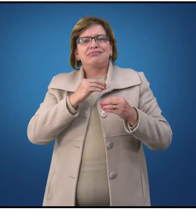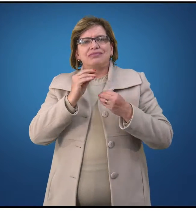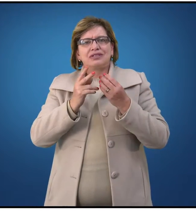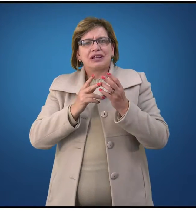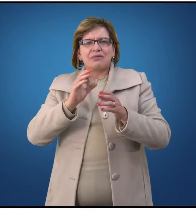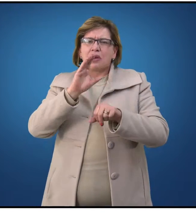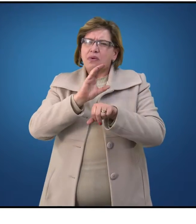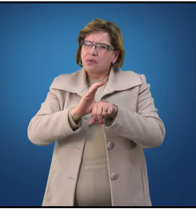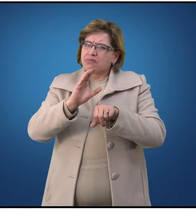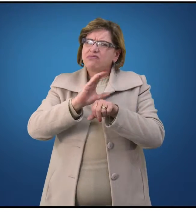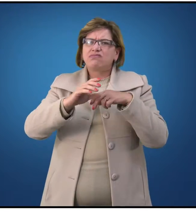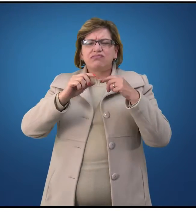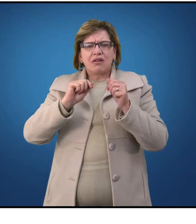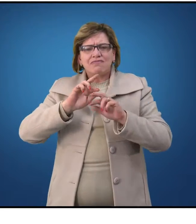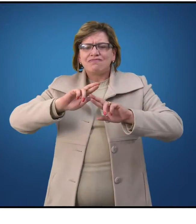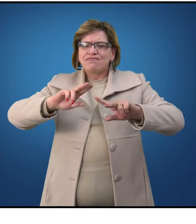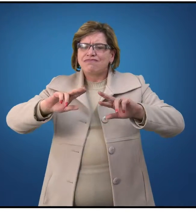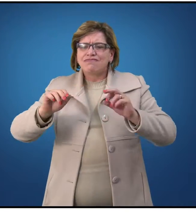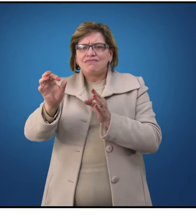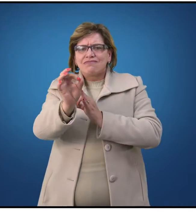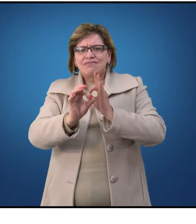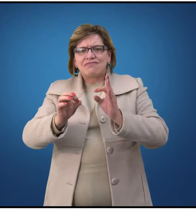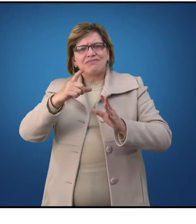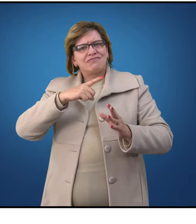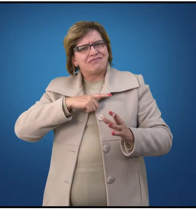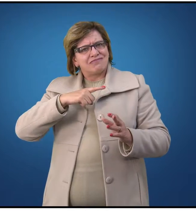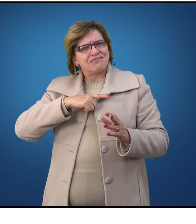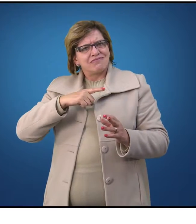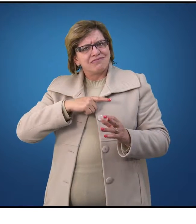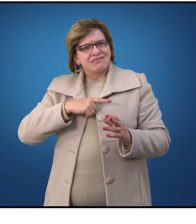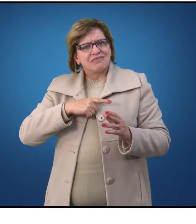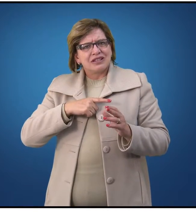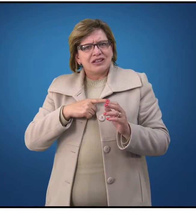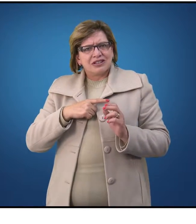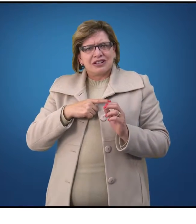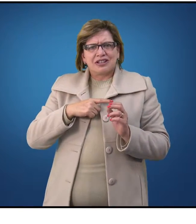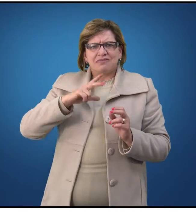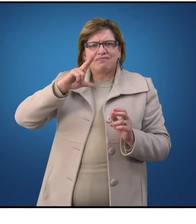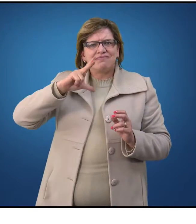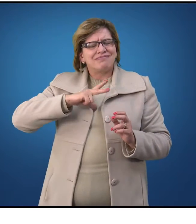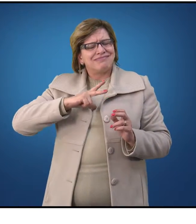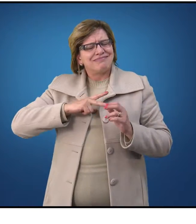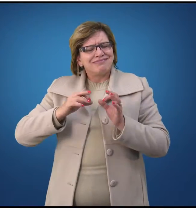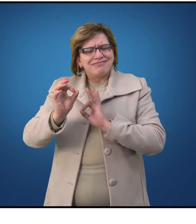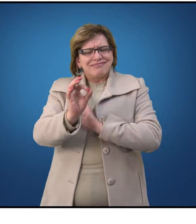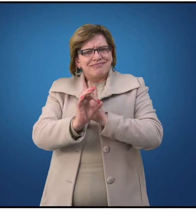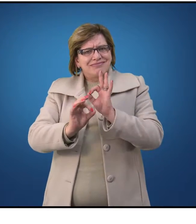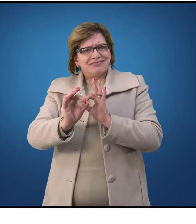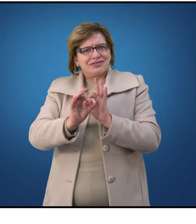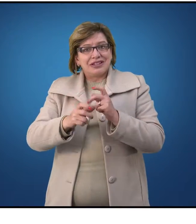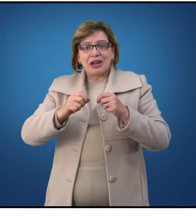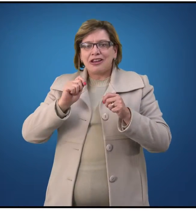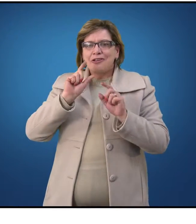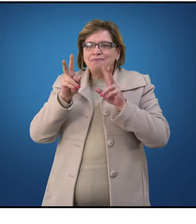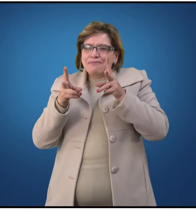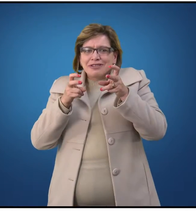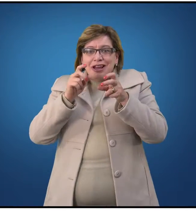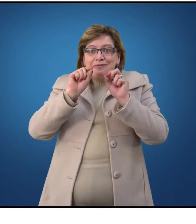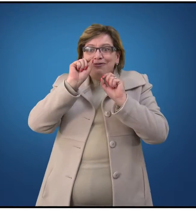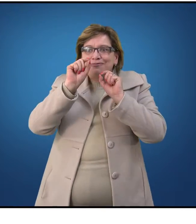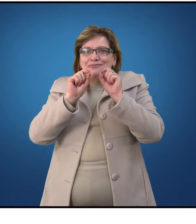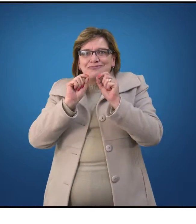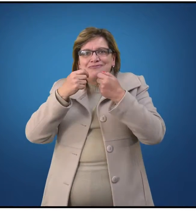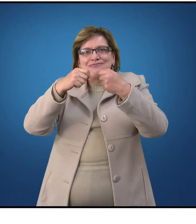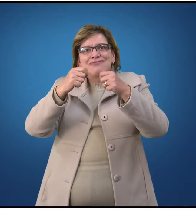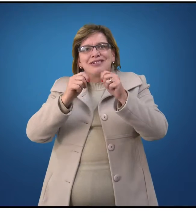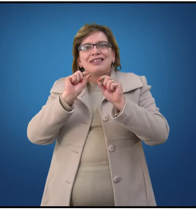cada curso tem a sua necessidade, tem a sua singularidade, tem a sua particularidade, e tudo depende da necessidade de quem vai realizar o